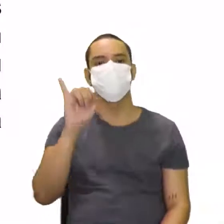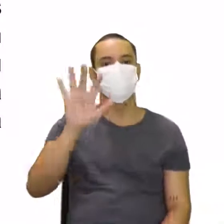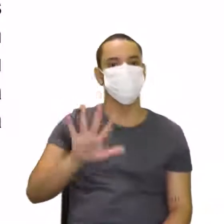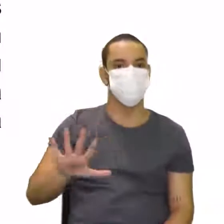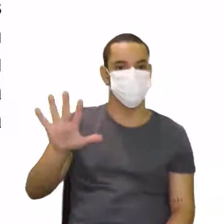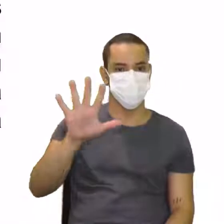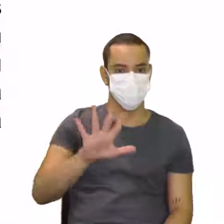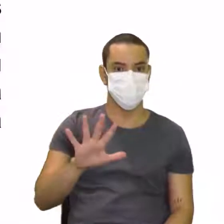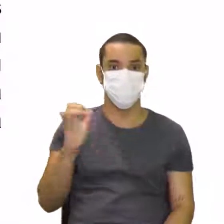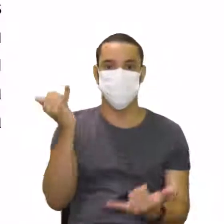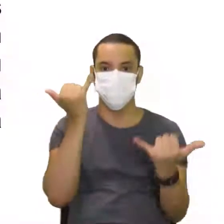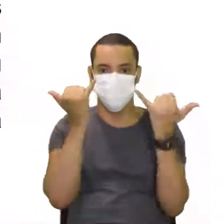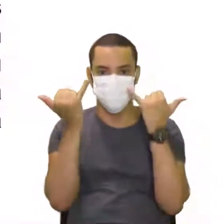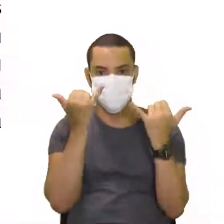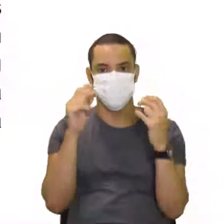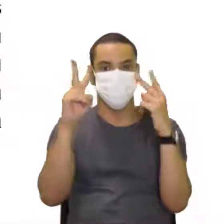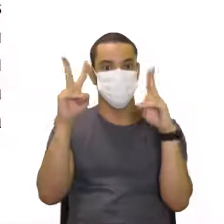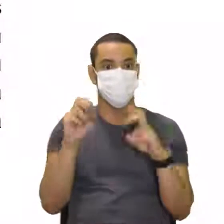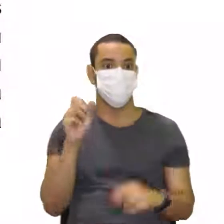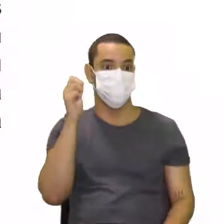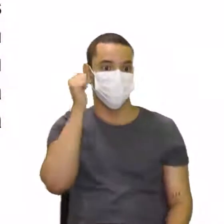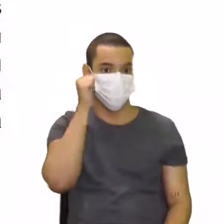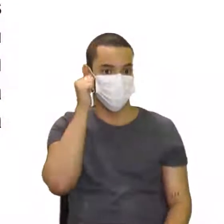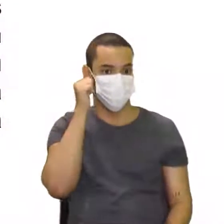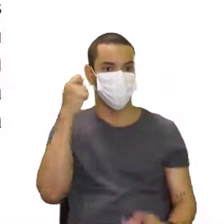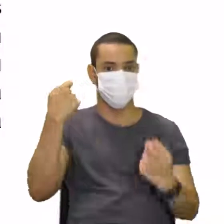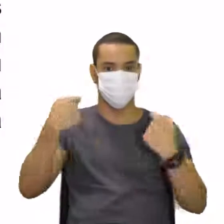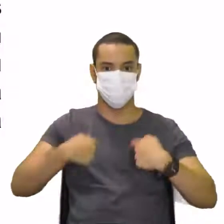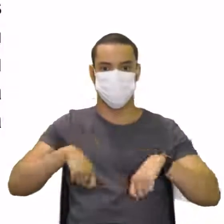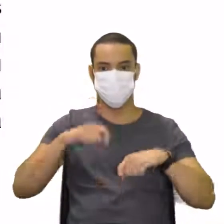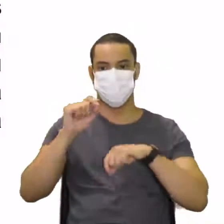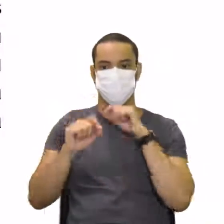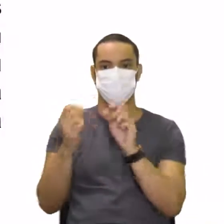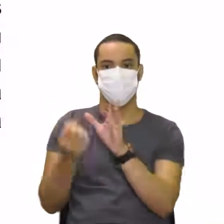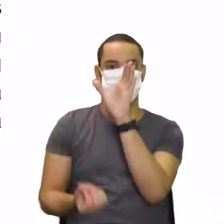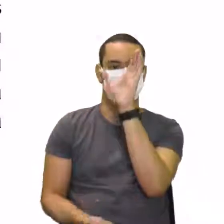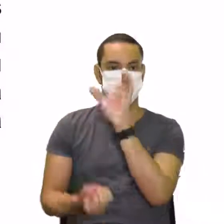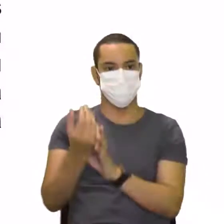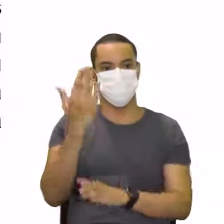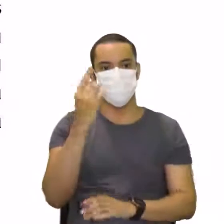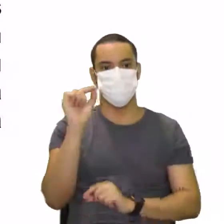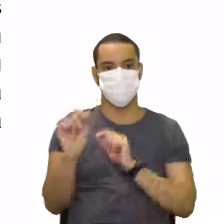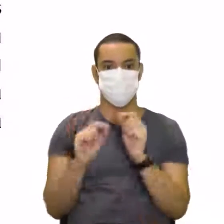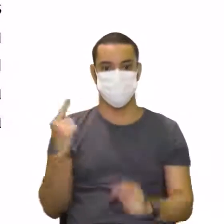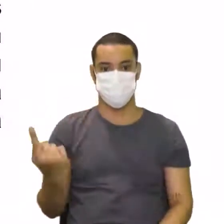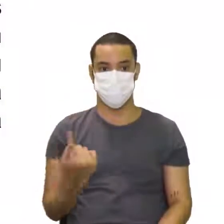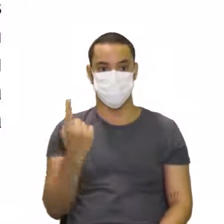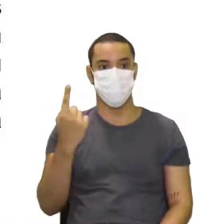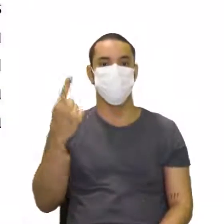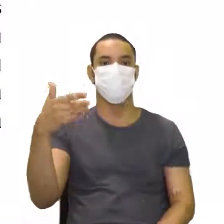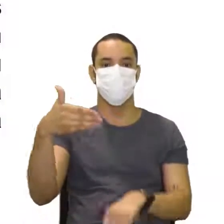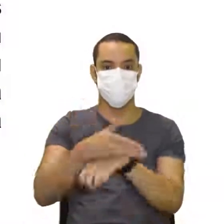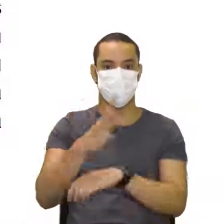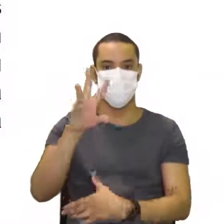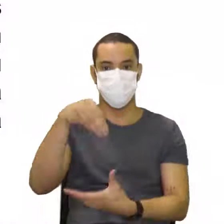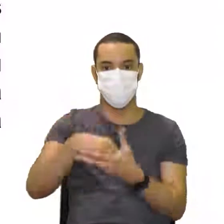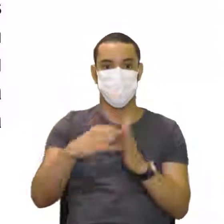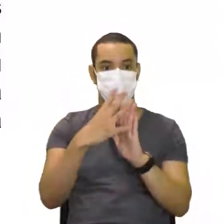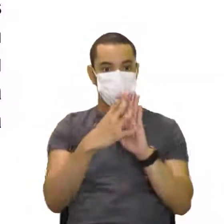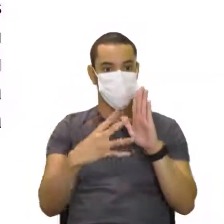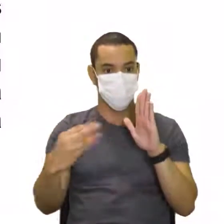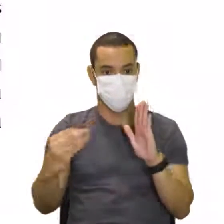e dados através de sinais de rádio, precisamos gerar uma portadora de alta frequência, a qual